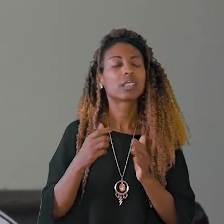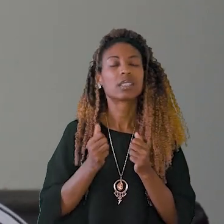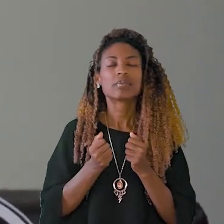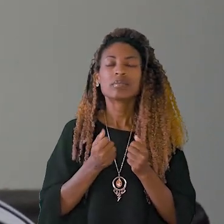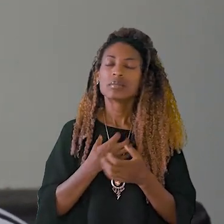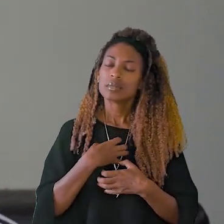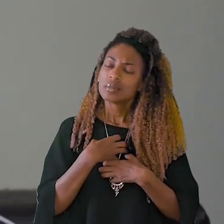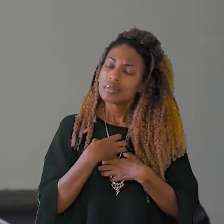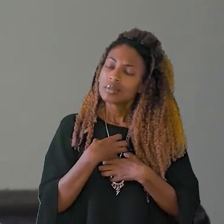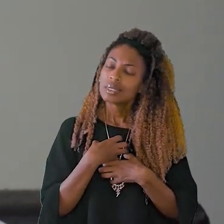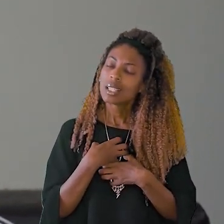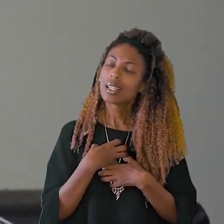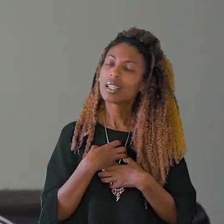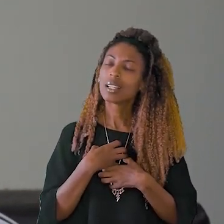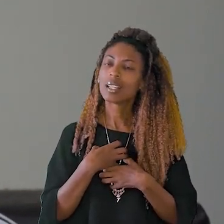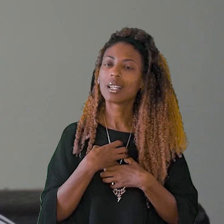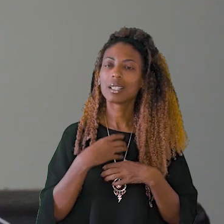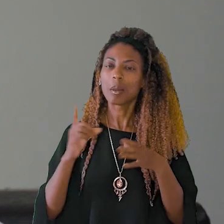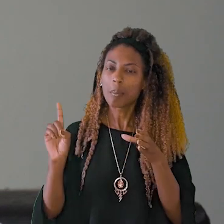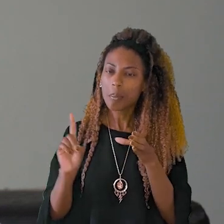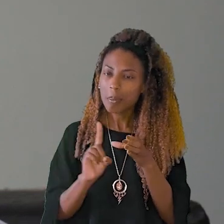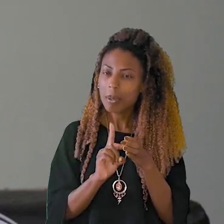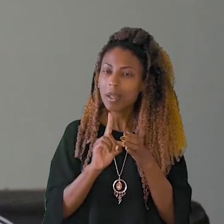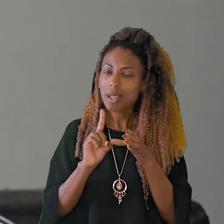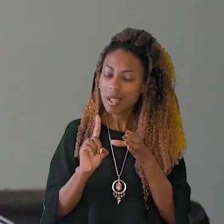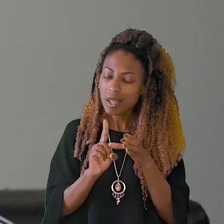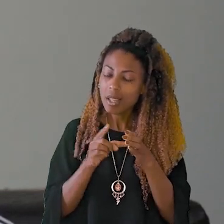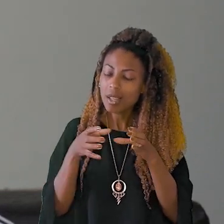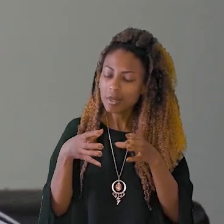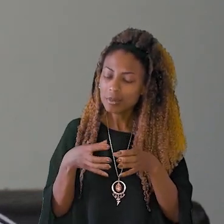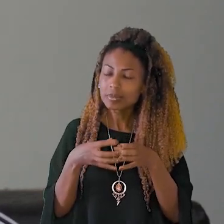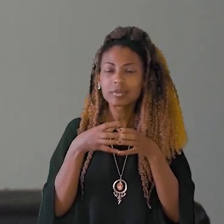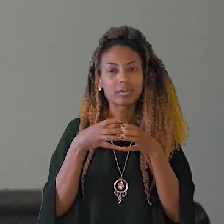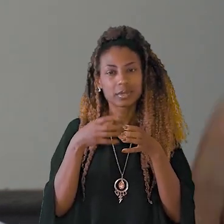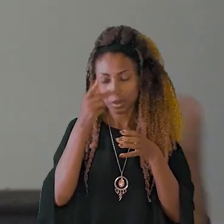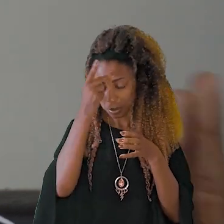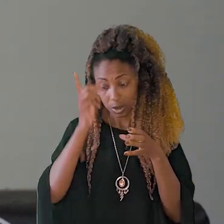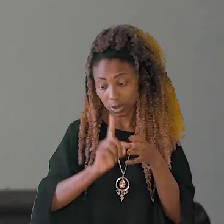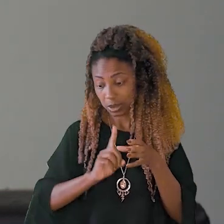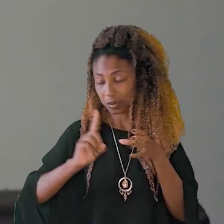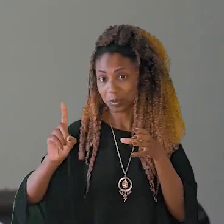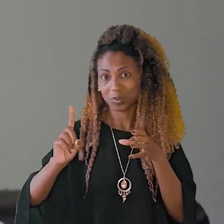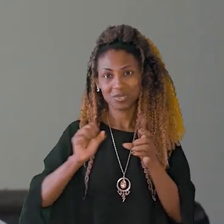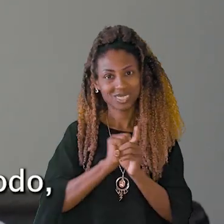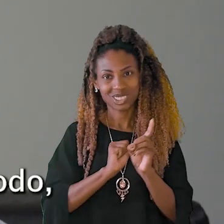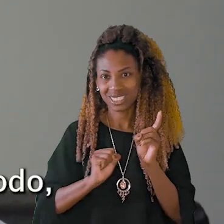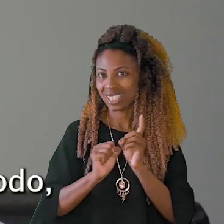sentir parte dela, né? É onde pessoas que não são pertencentes socialmente,